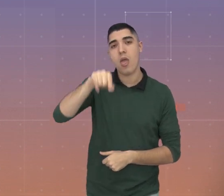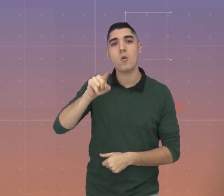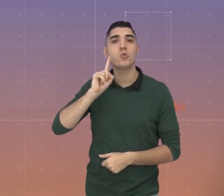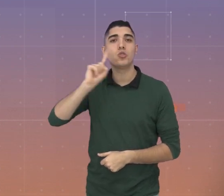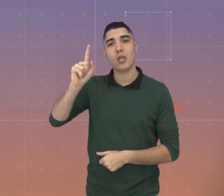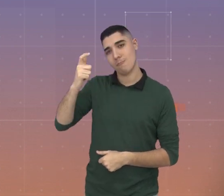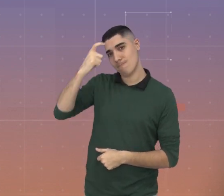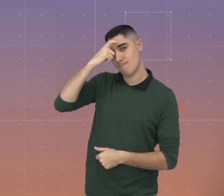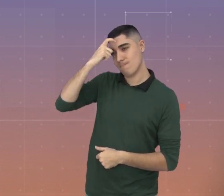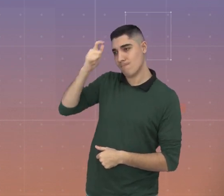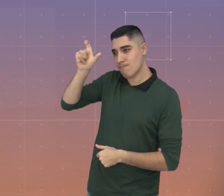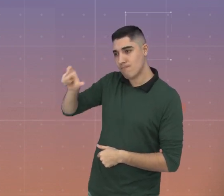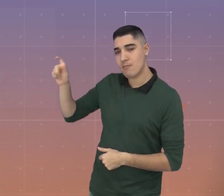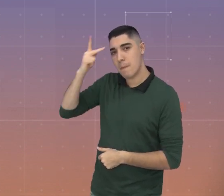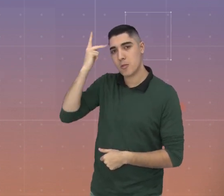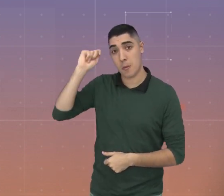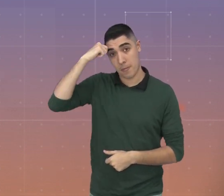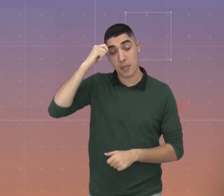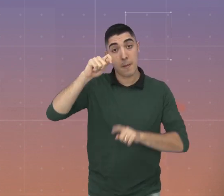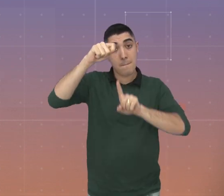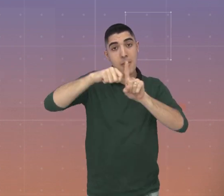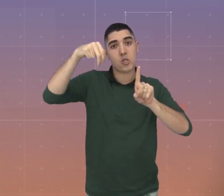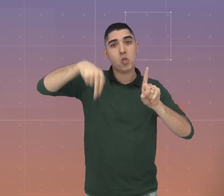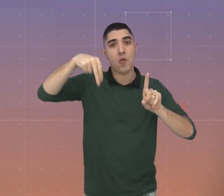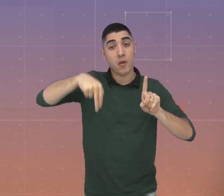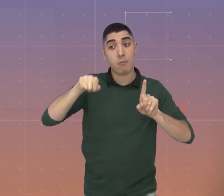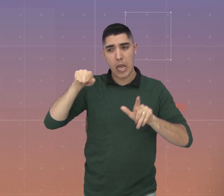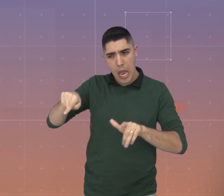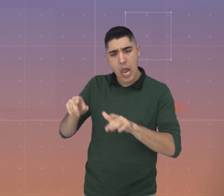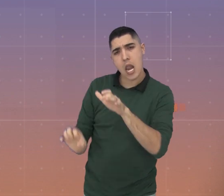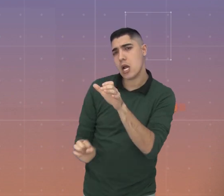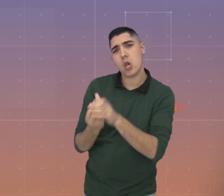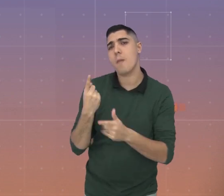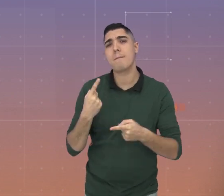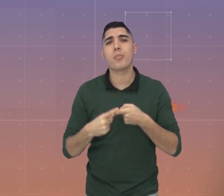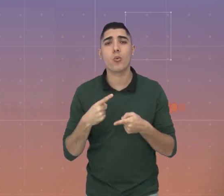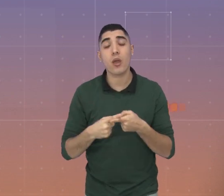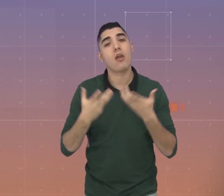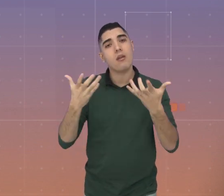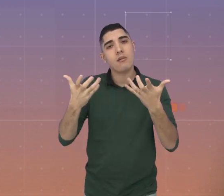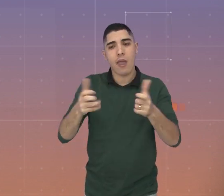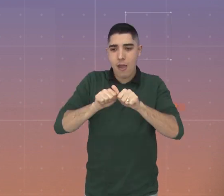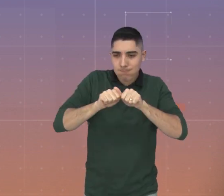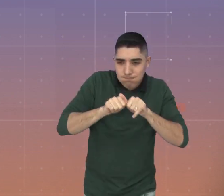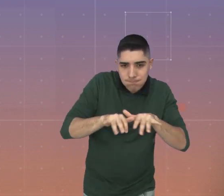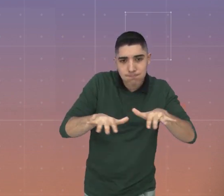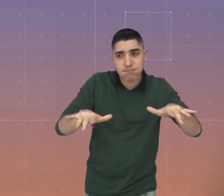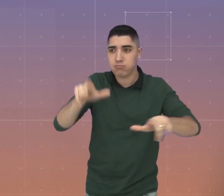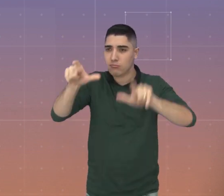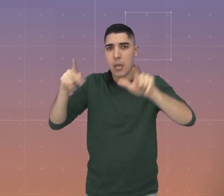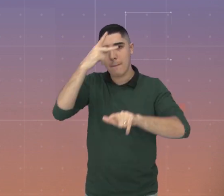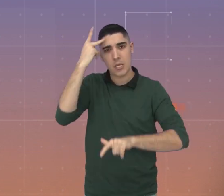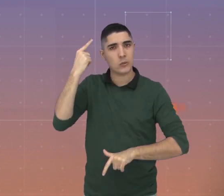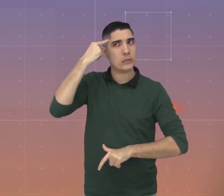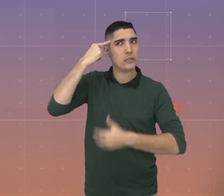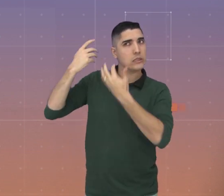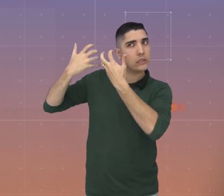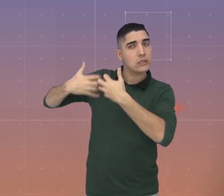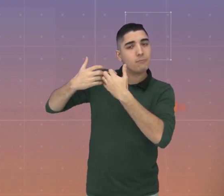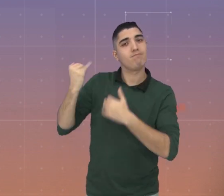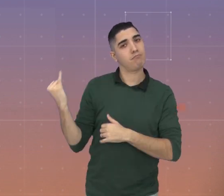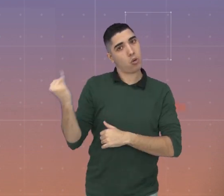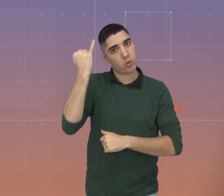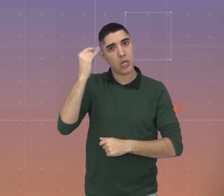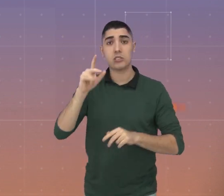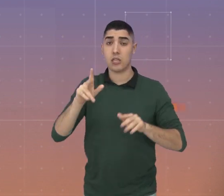muito importante é o Dia da Consciência Negra, que acontece em novembro. Ela foi criada como forma de ampliar a reflexão